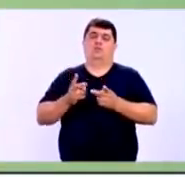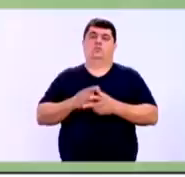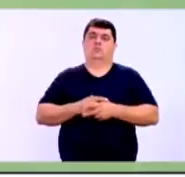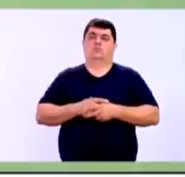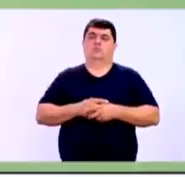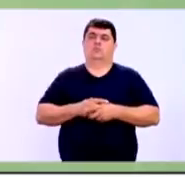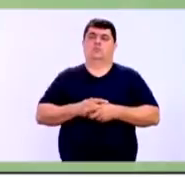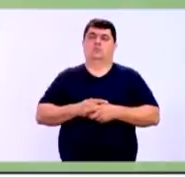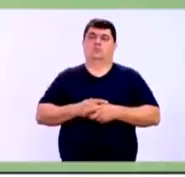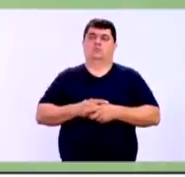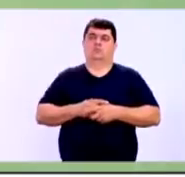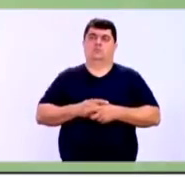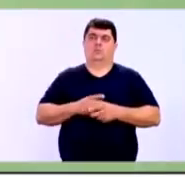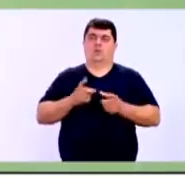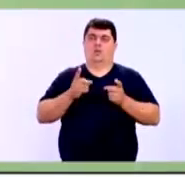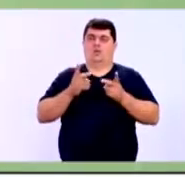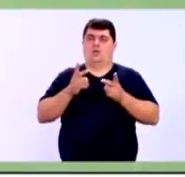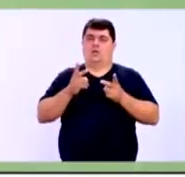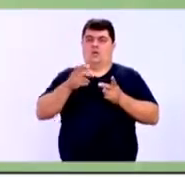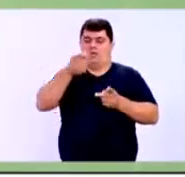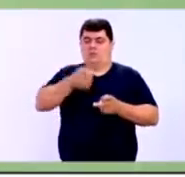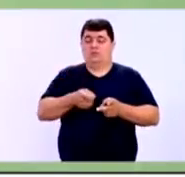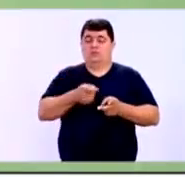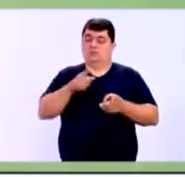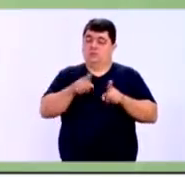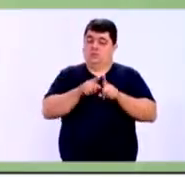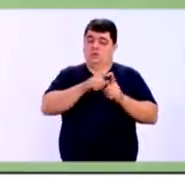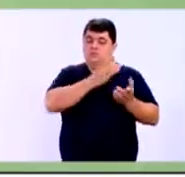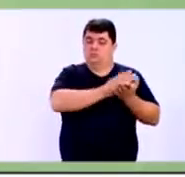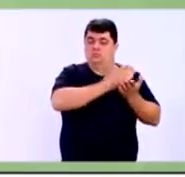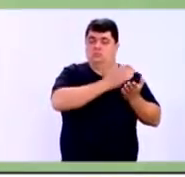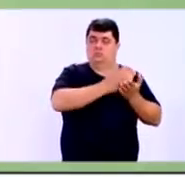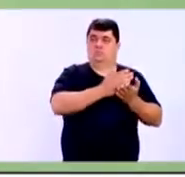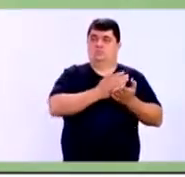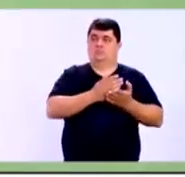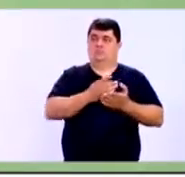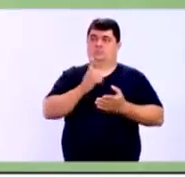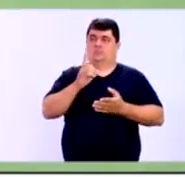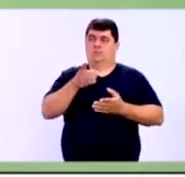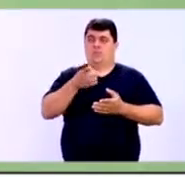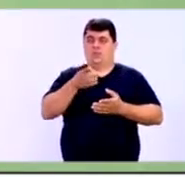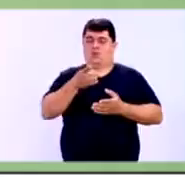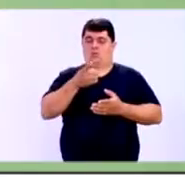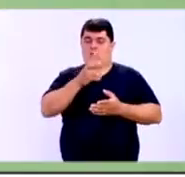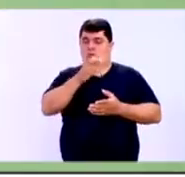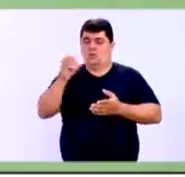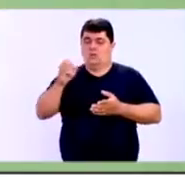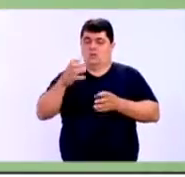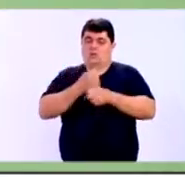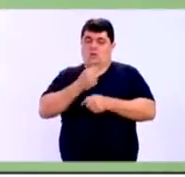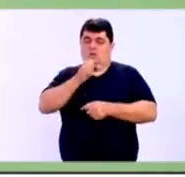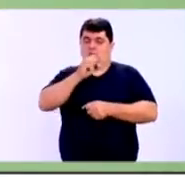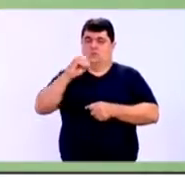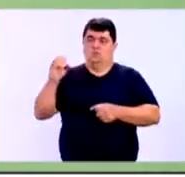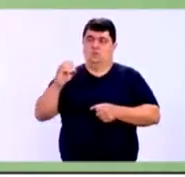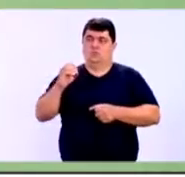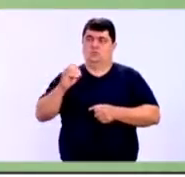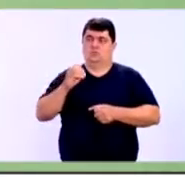Tanto para a vendas à vista quanto a prazo são somadas. 1.500 mais 800,